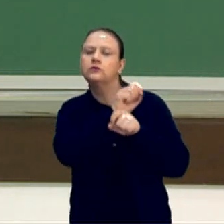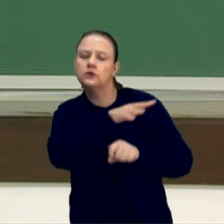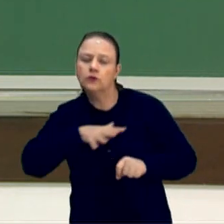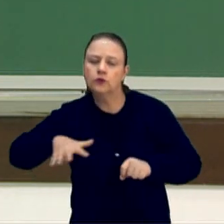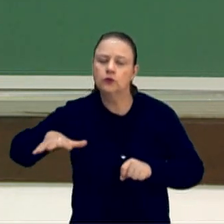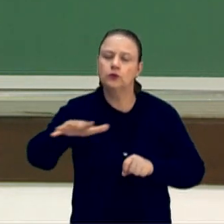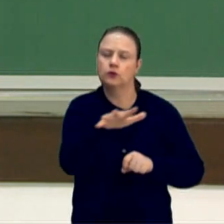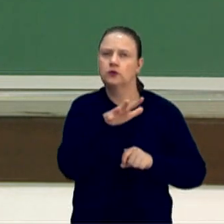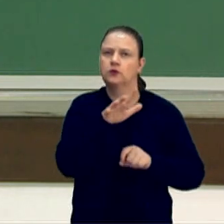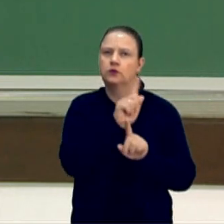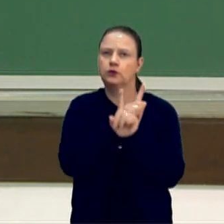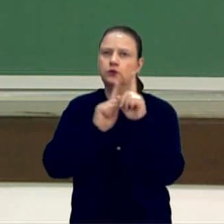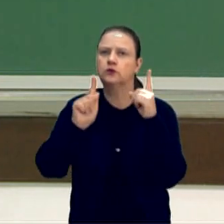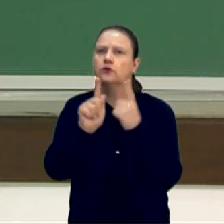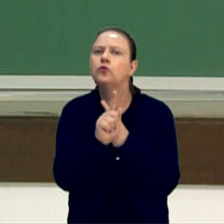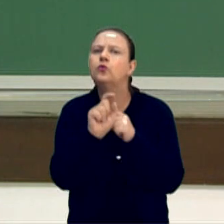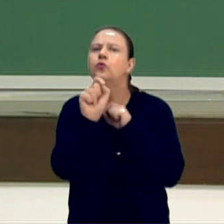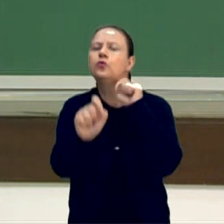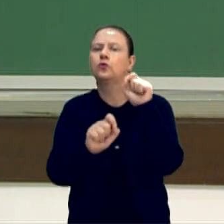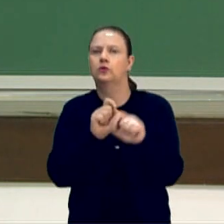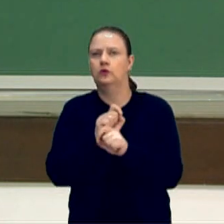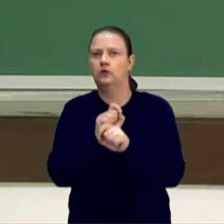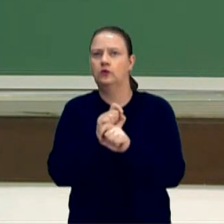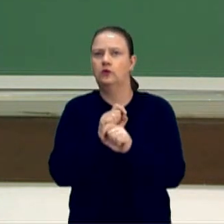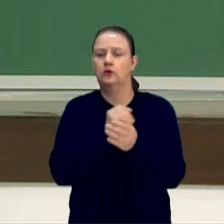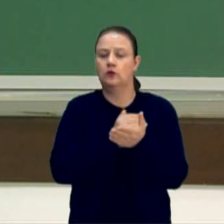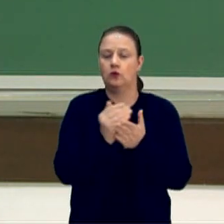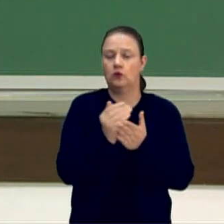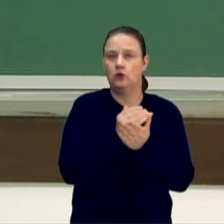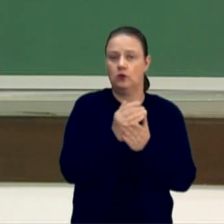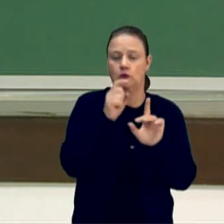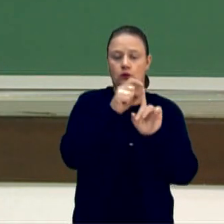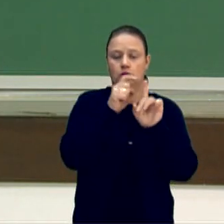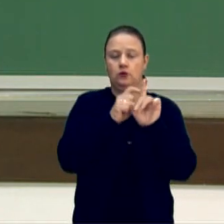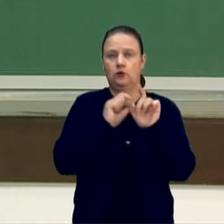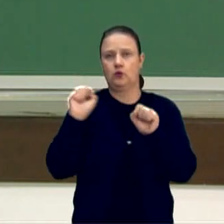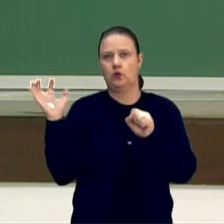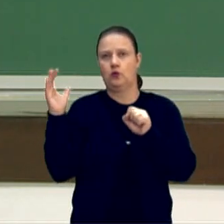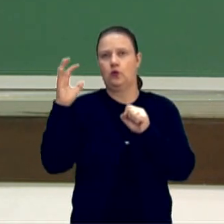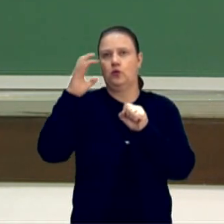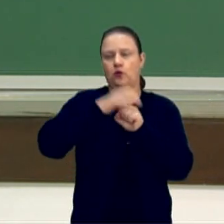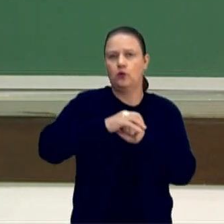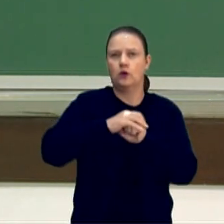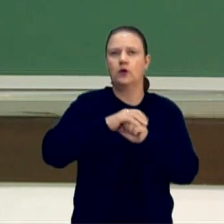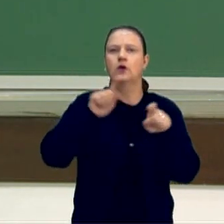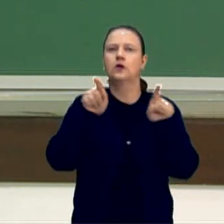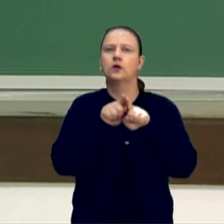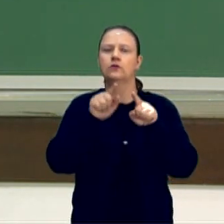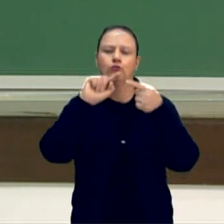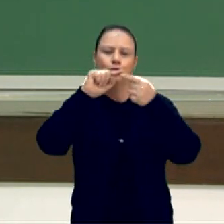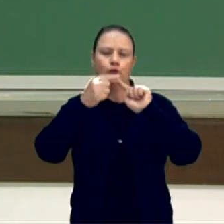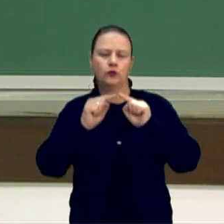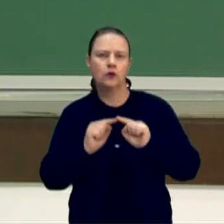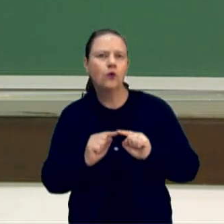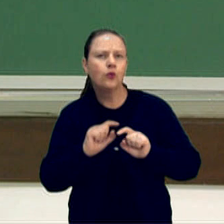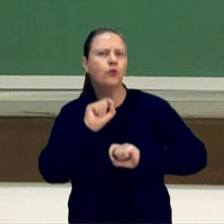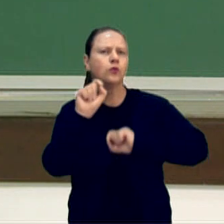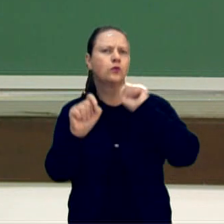geográfico permeia desde os tipos de colonização e as relações dos